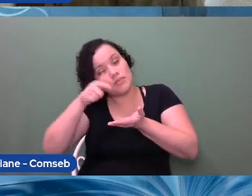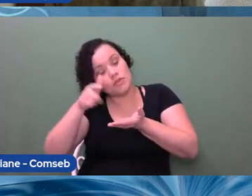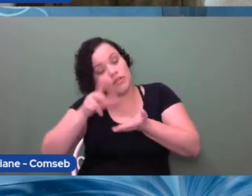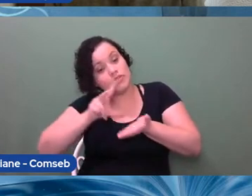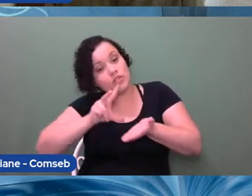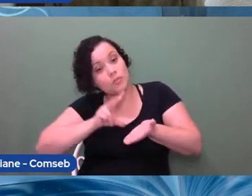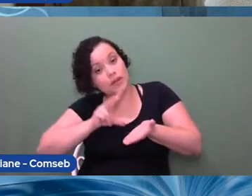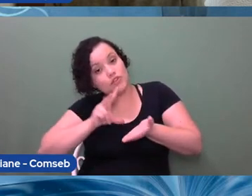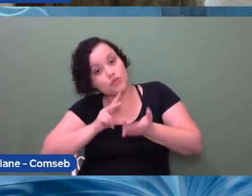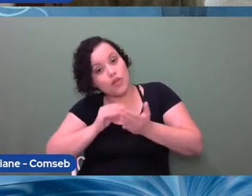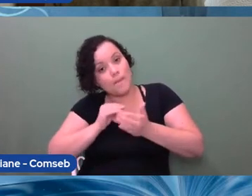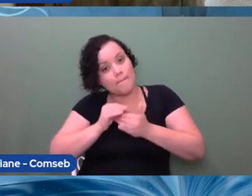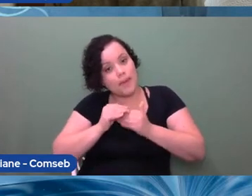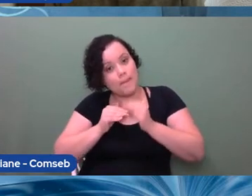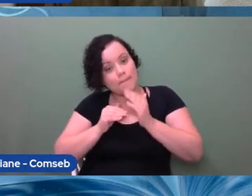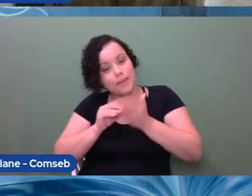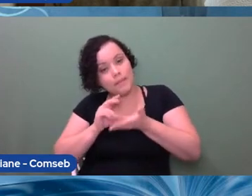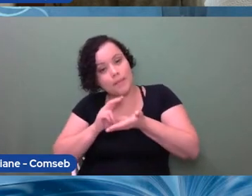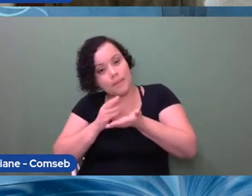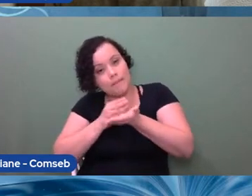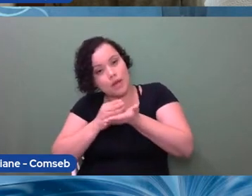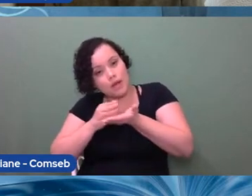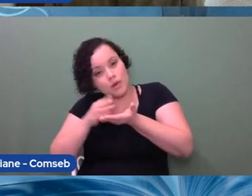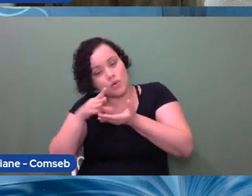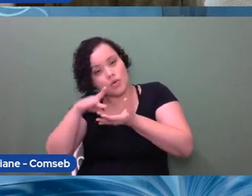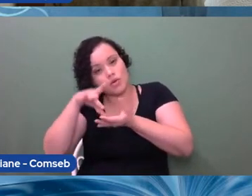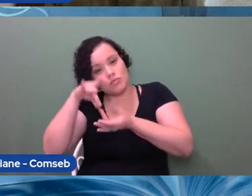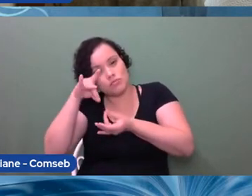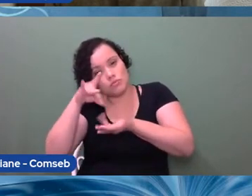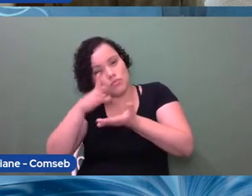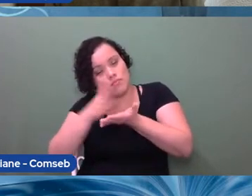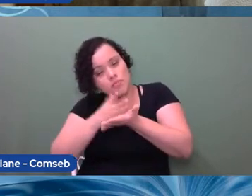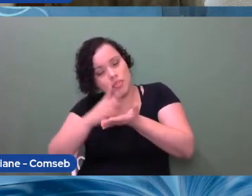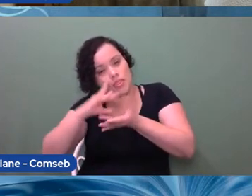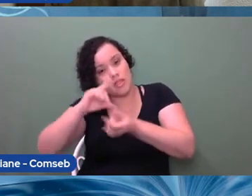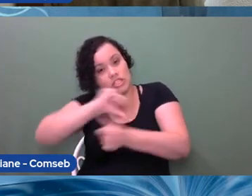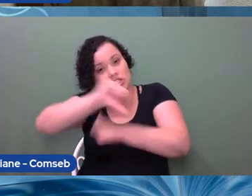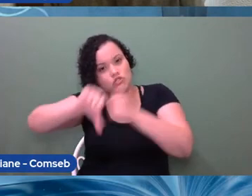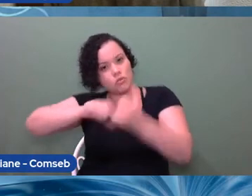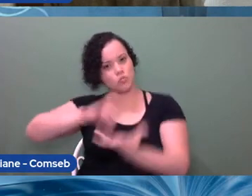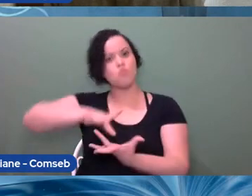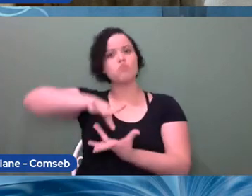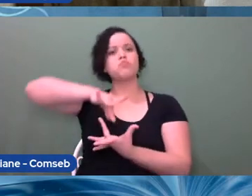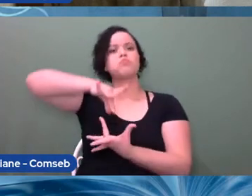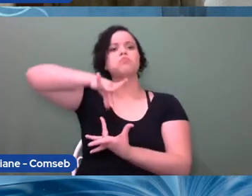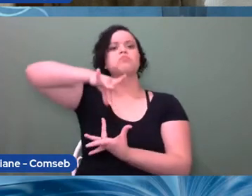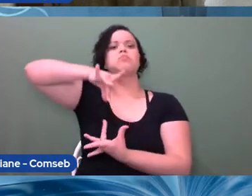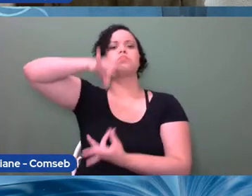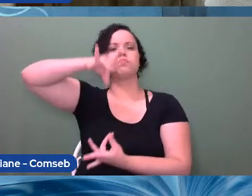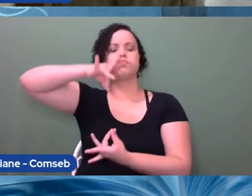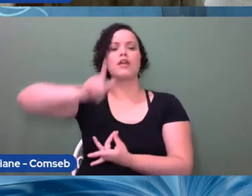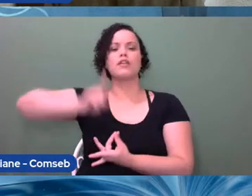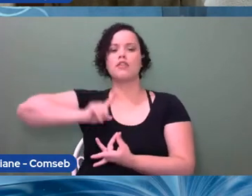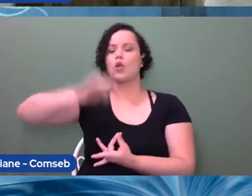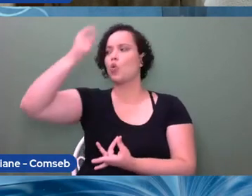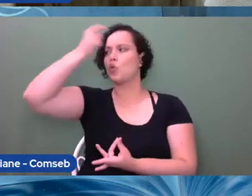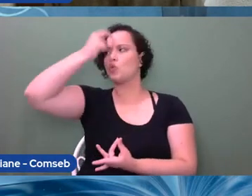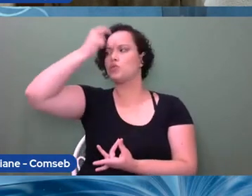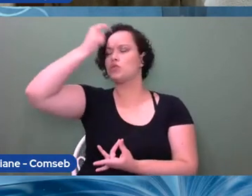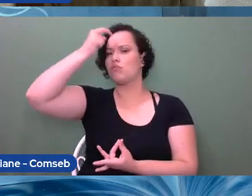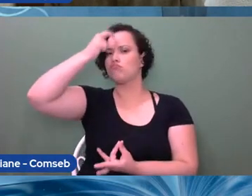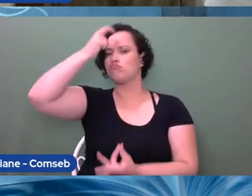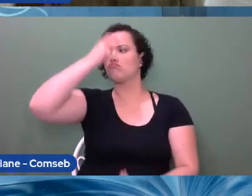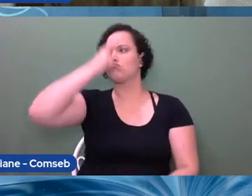até chegar um espírito com E maiúsculo, que tem consciência já nessa condição da